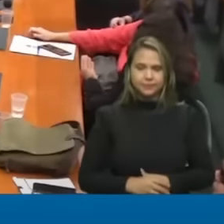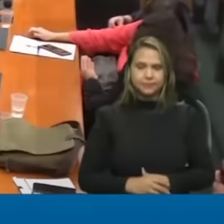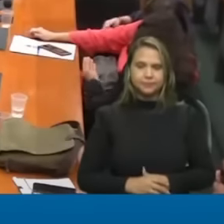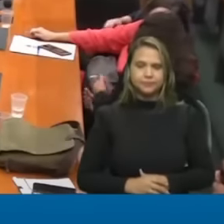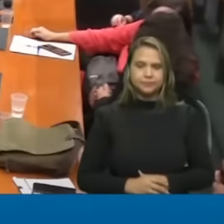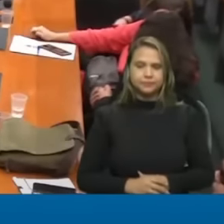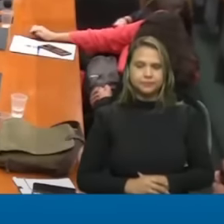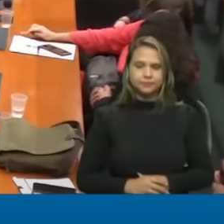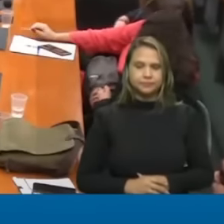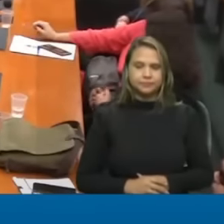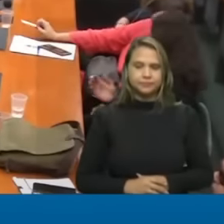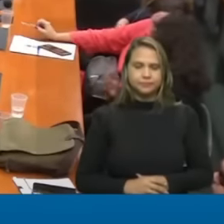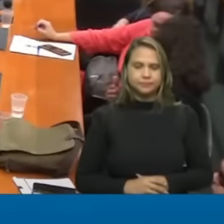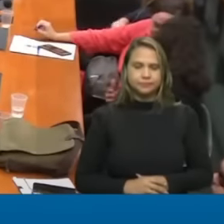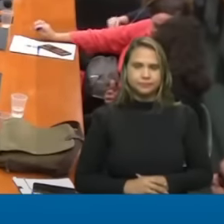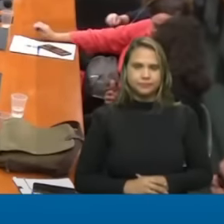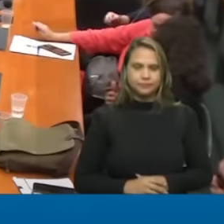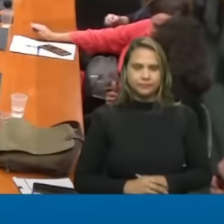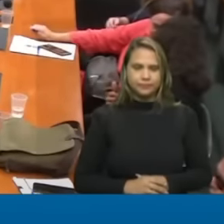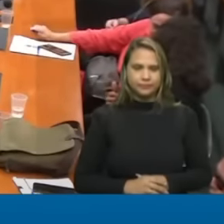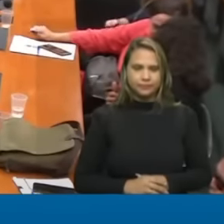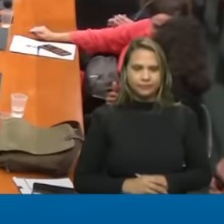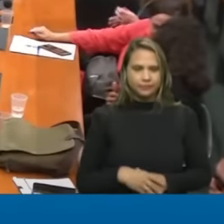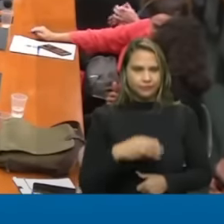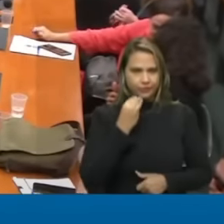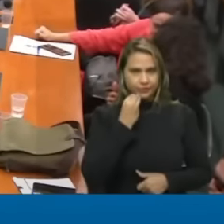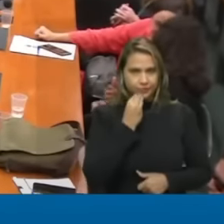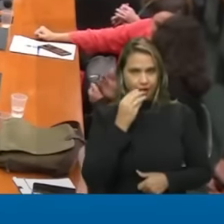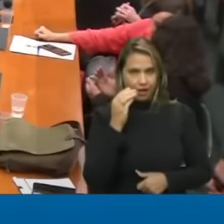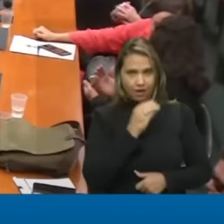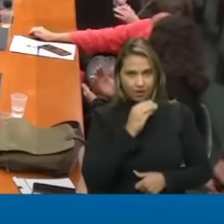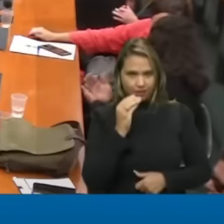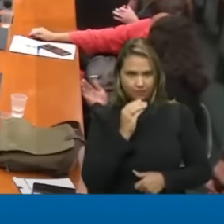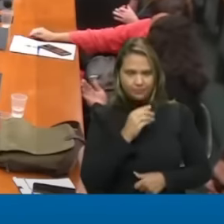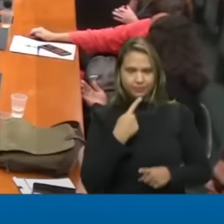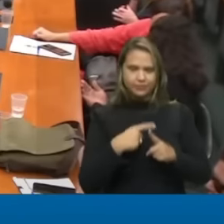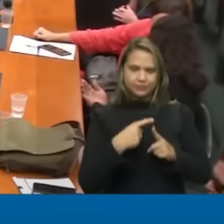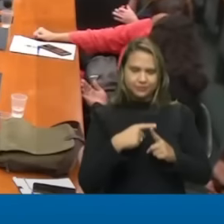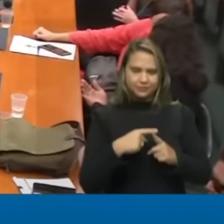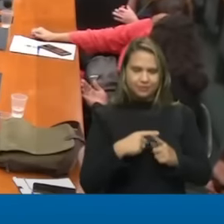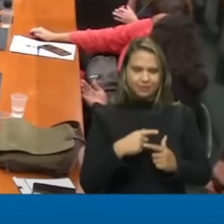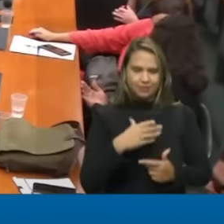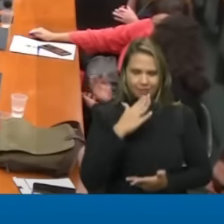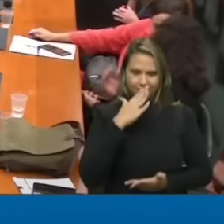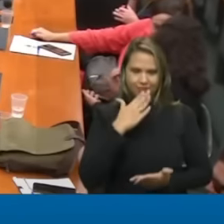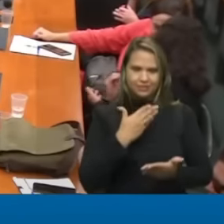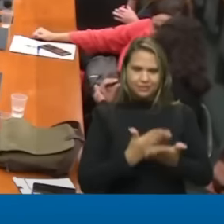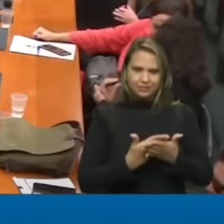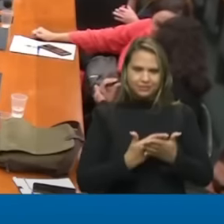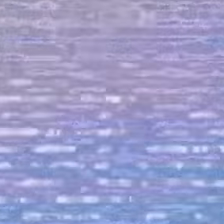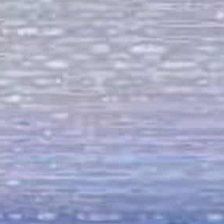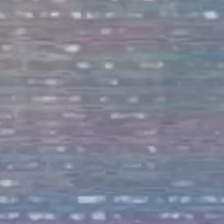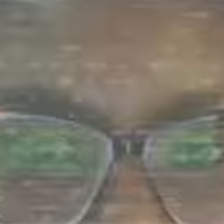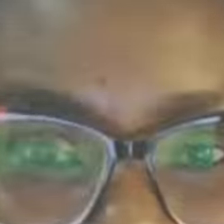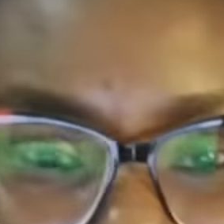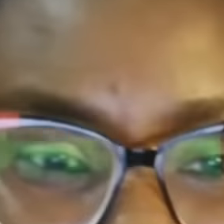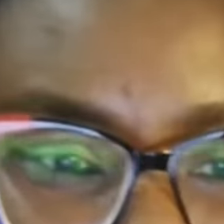Eu vou tentar ser o mais rápido possível, porque acredito que audiência esteja